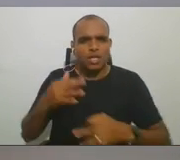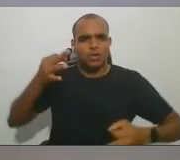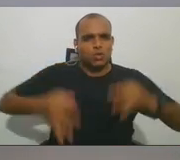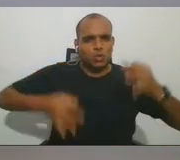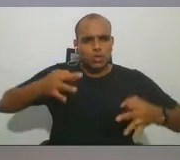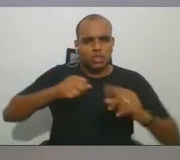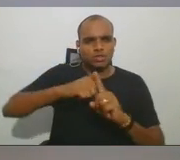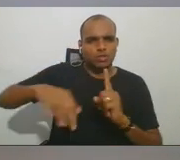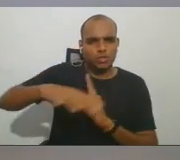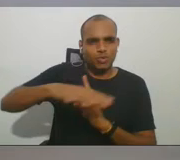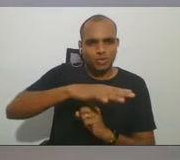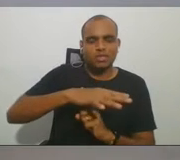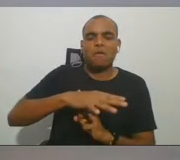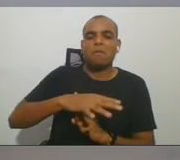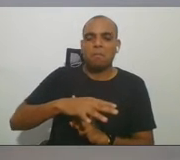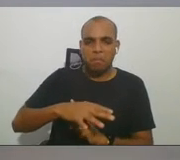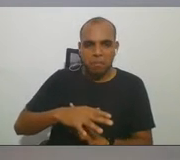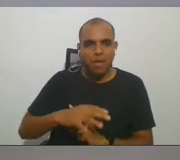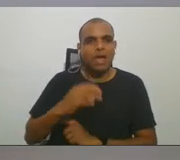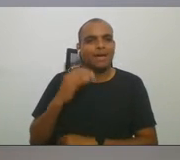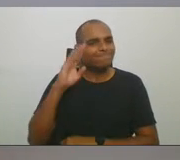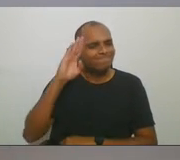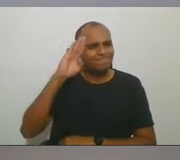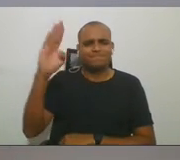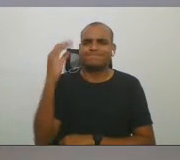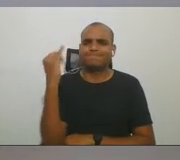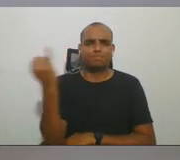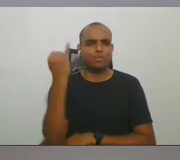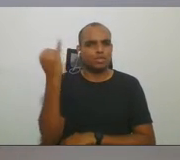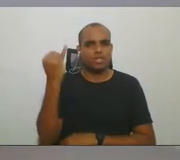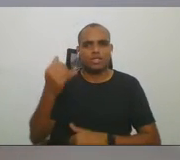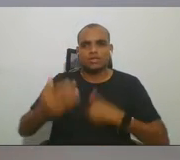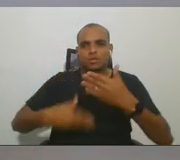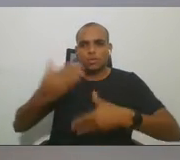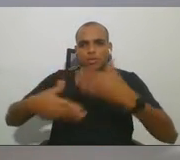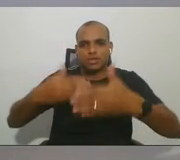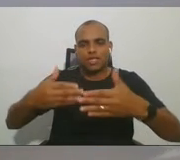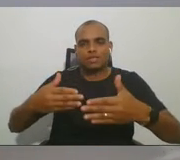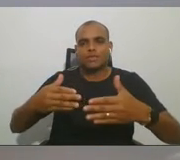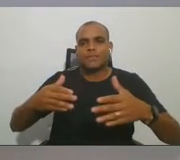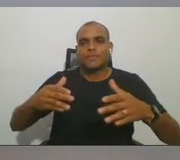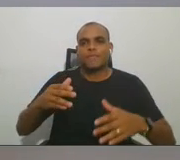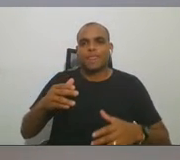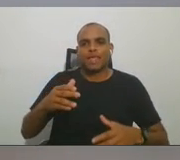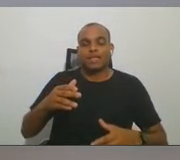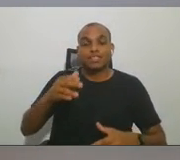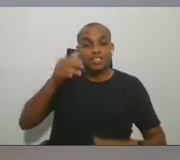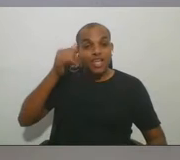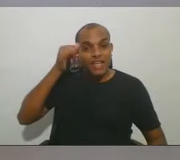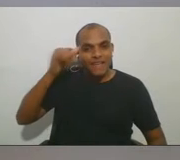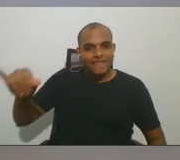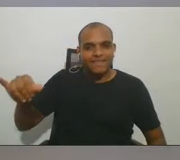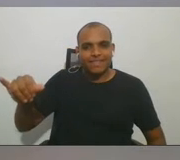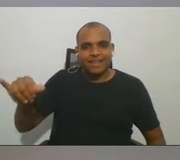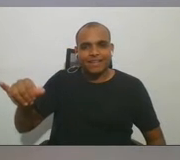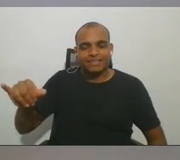é central nesse processo, né, de radicalização das